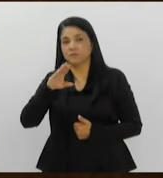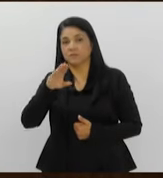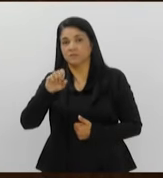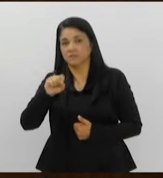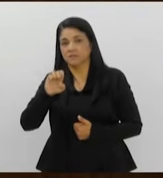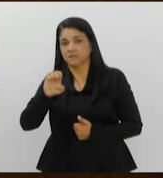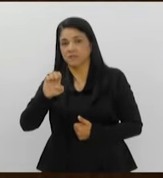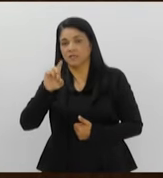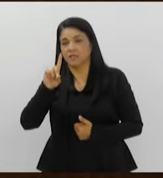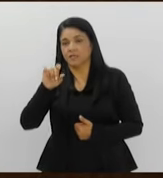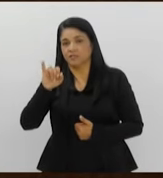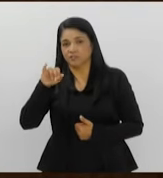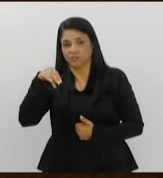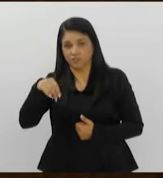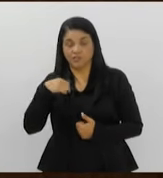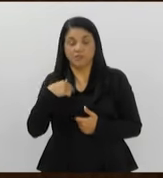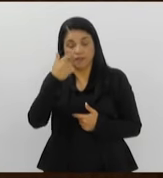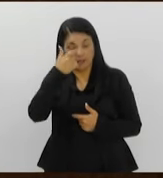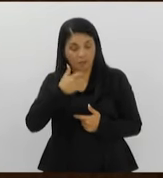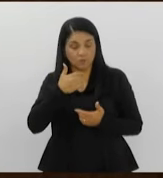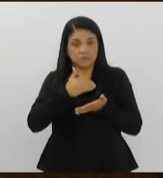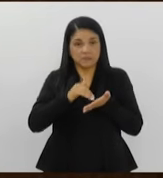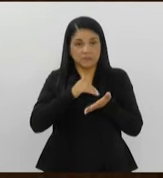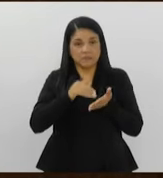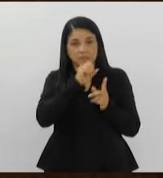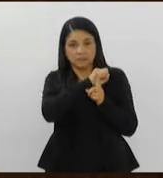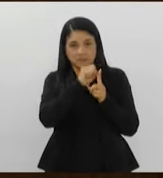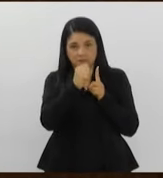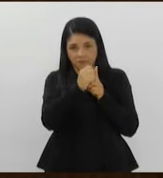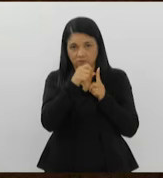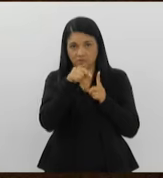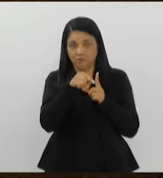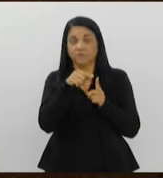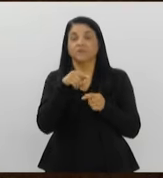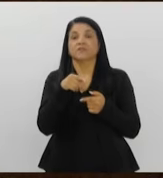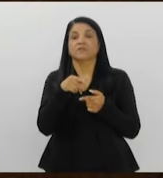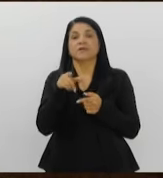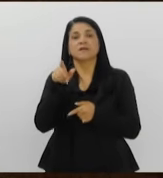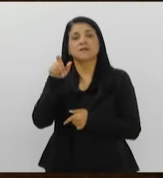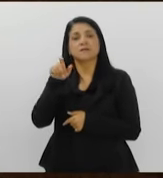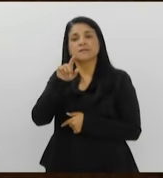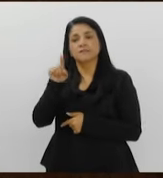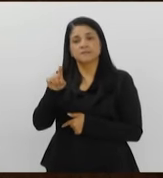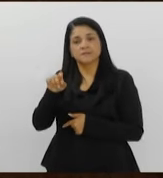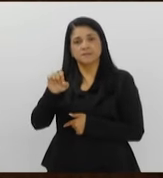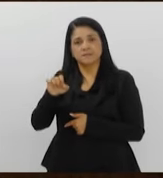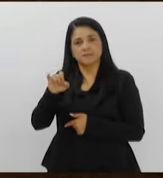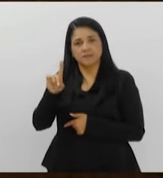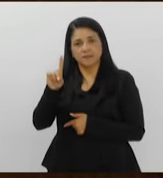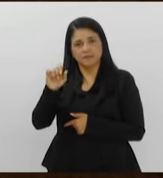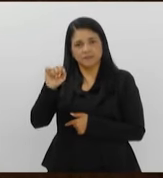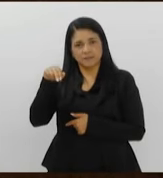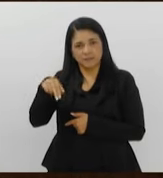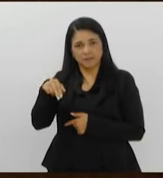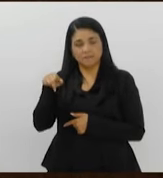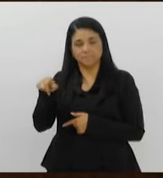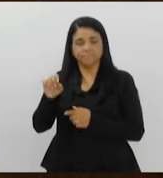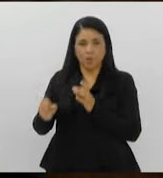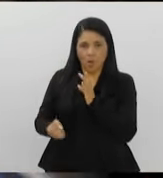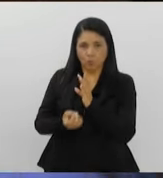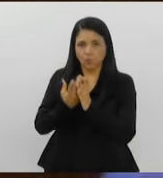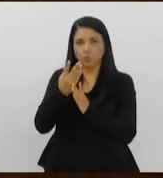ocasião, secretária de Assistência Social, embora Zeidan seja uma das autoras